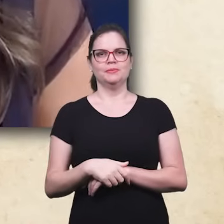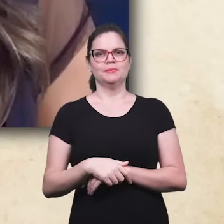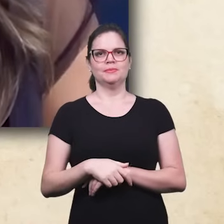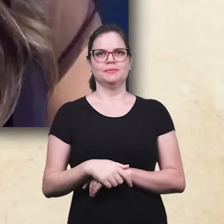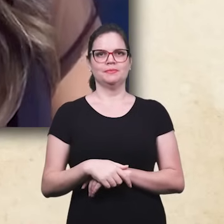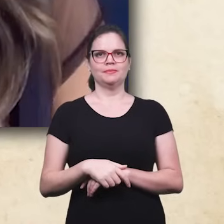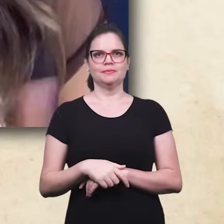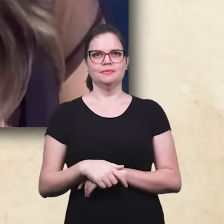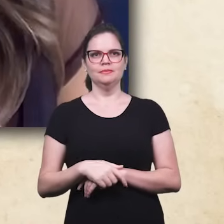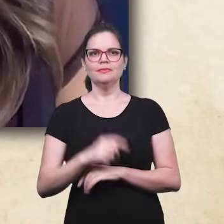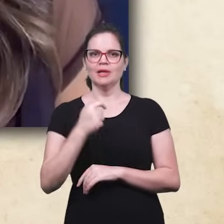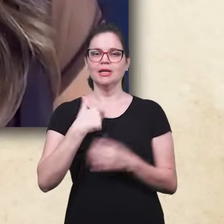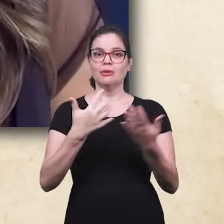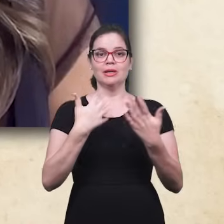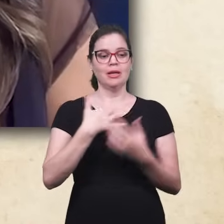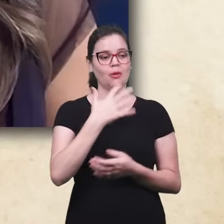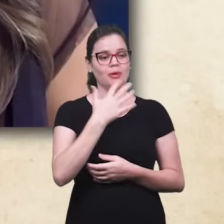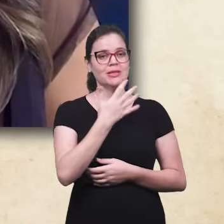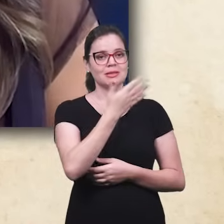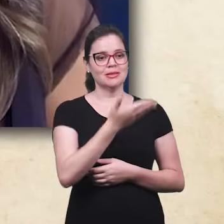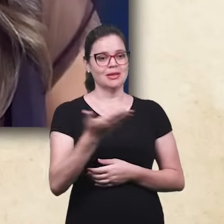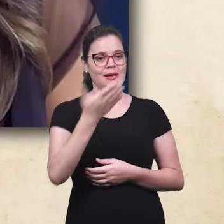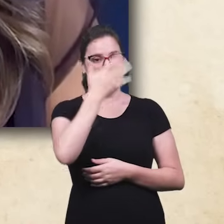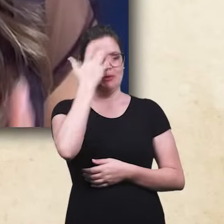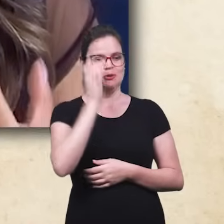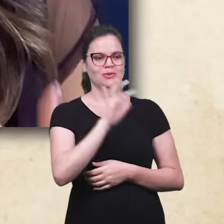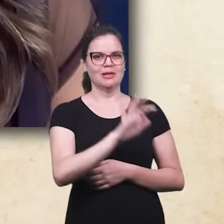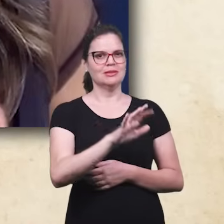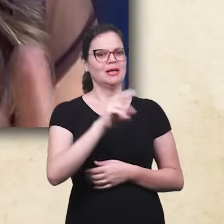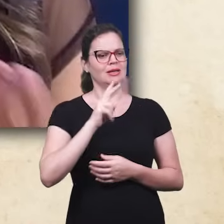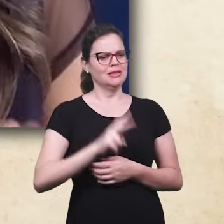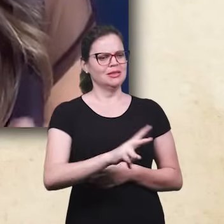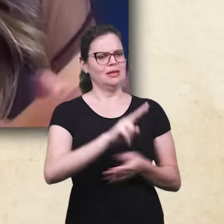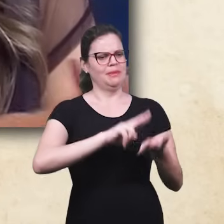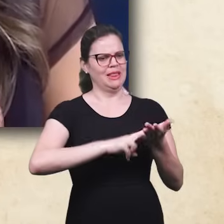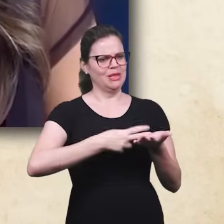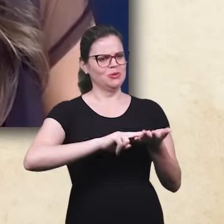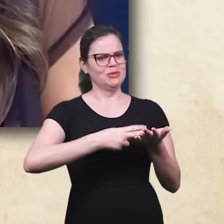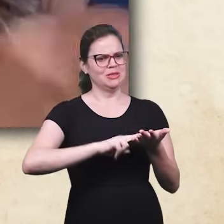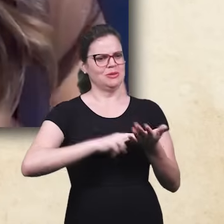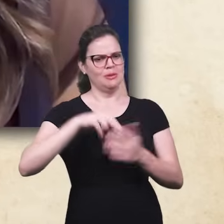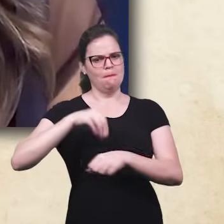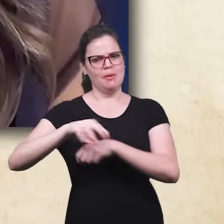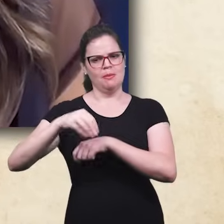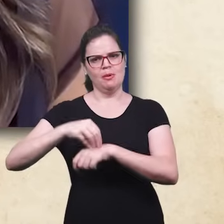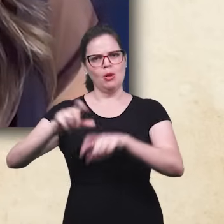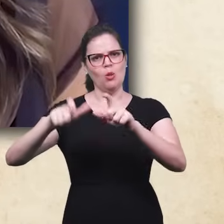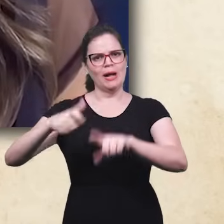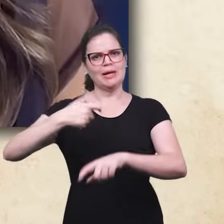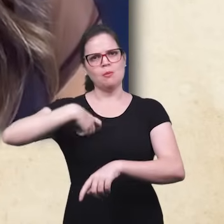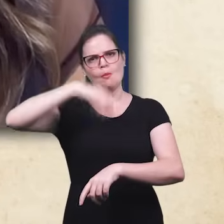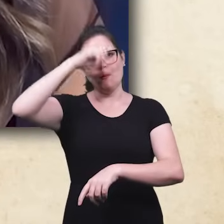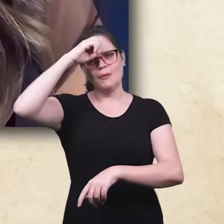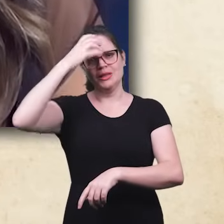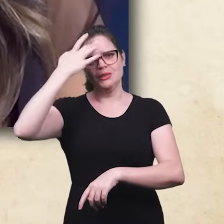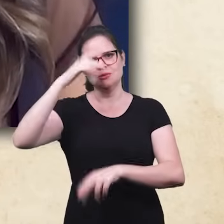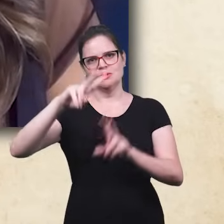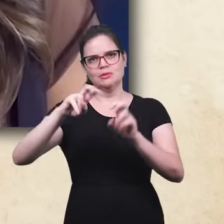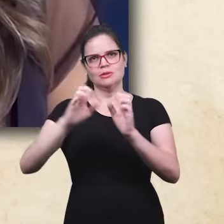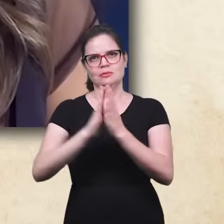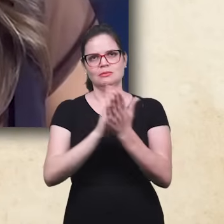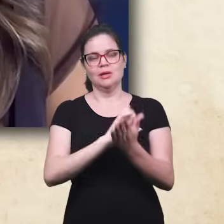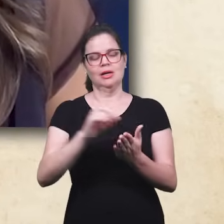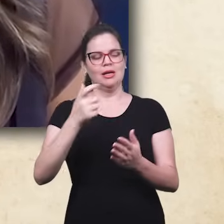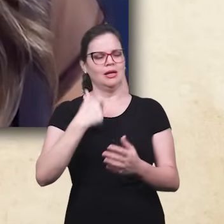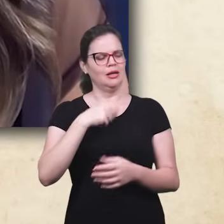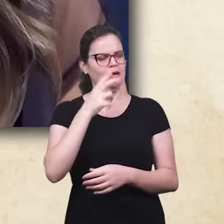sonho era conhecer pessoas assim, que levavam a palavra para lugares onde ainda não existia. E eu pensei, que